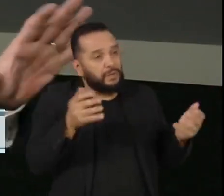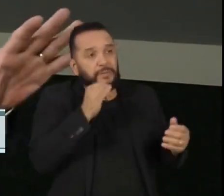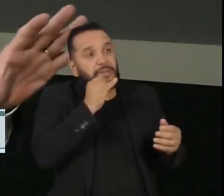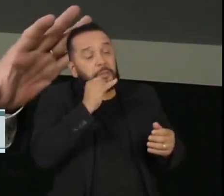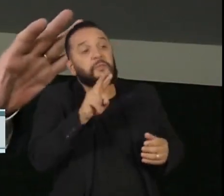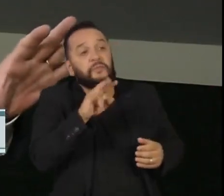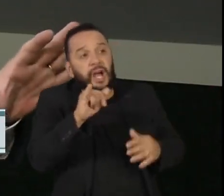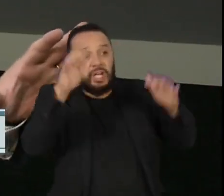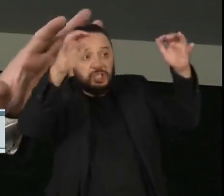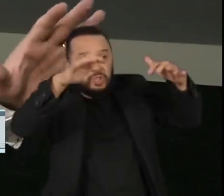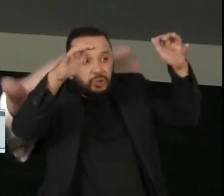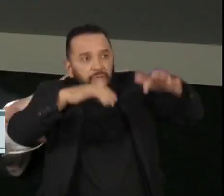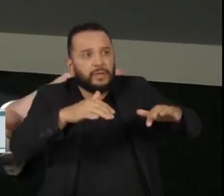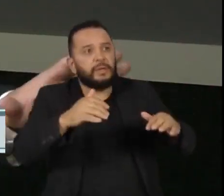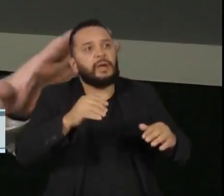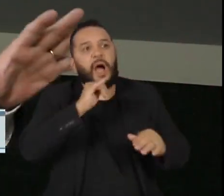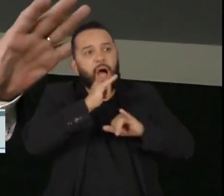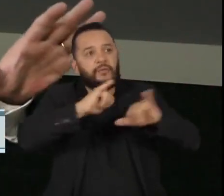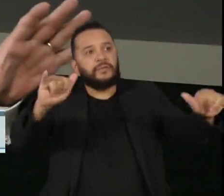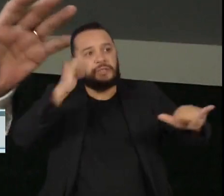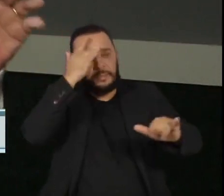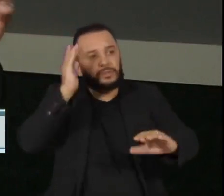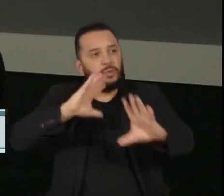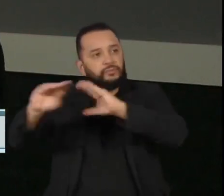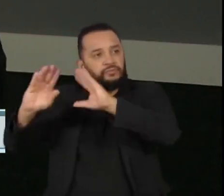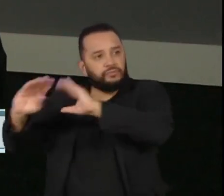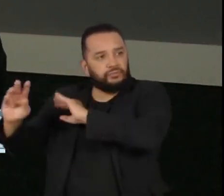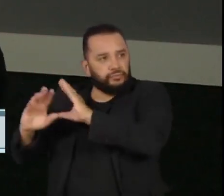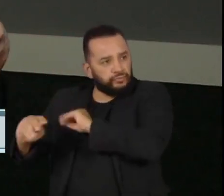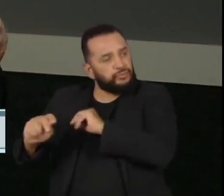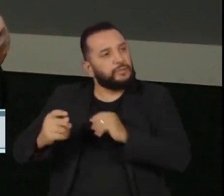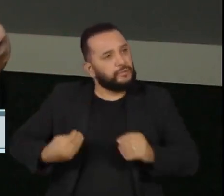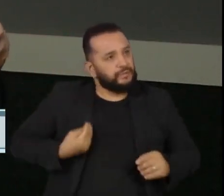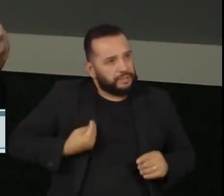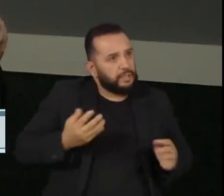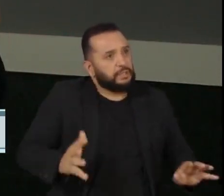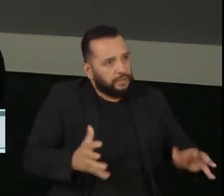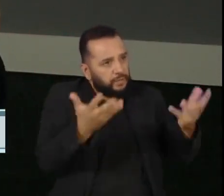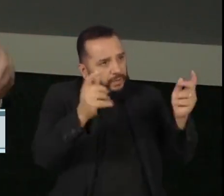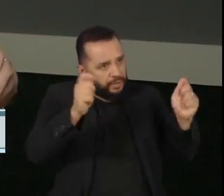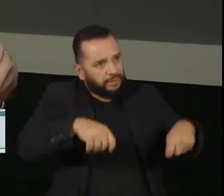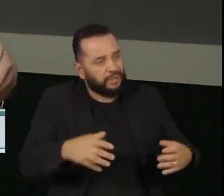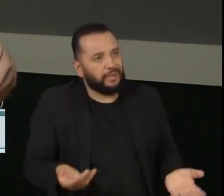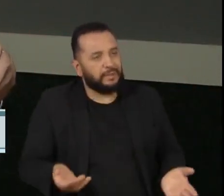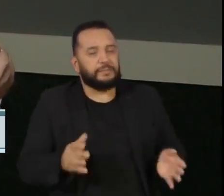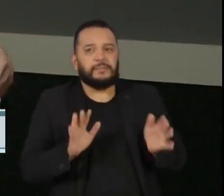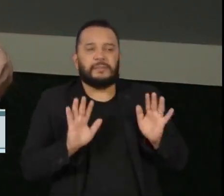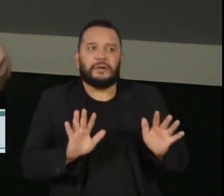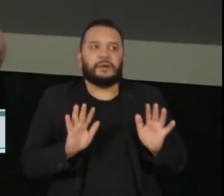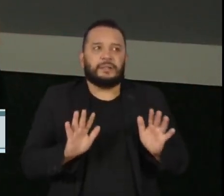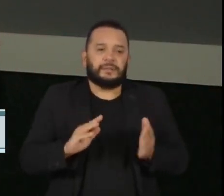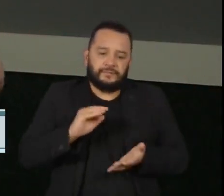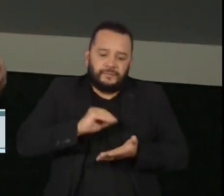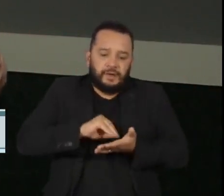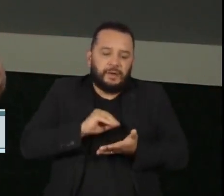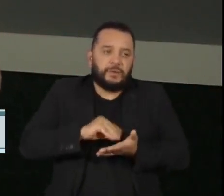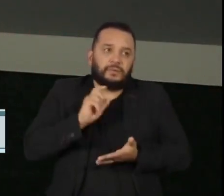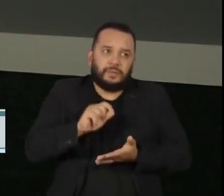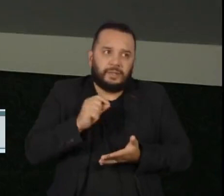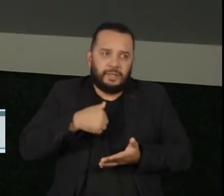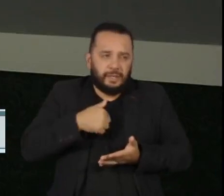em tragédias recentes, a ausência desse contato. Falta essa conexão entre a previsão